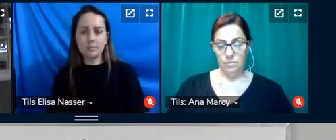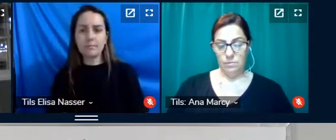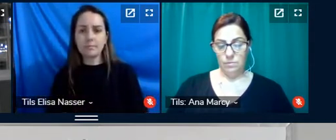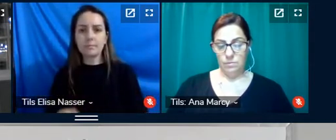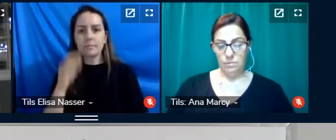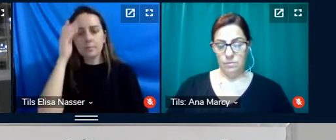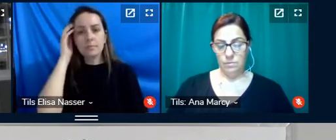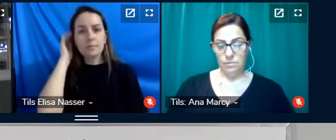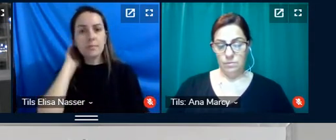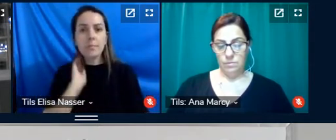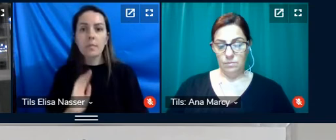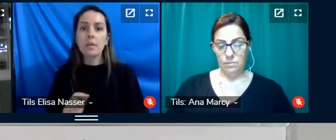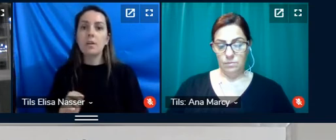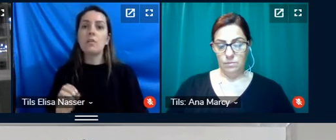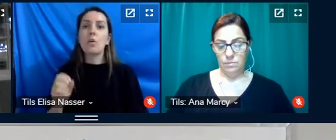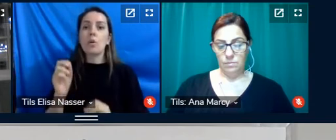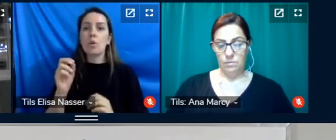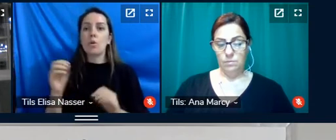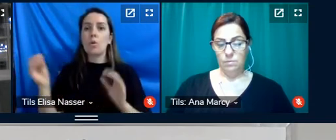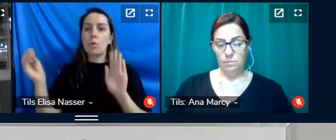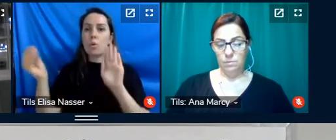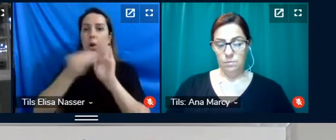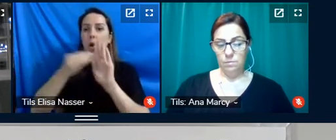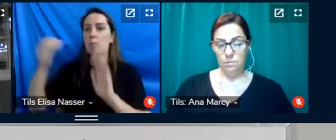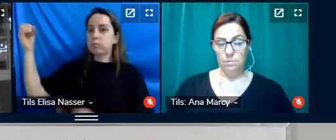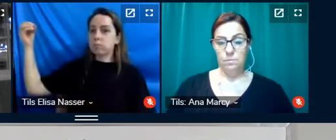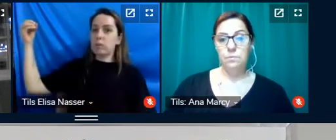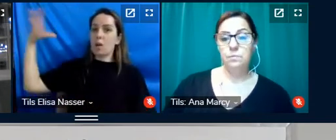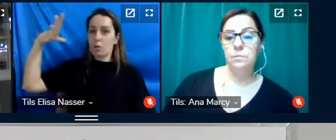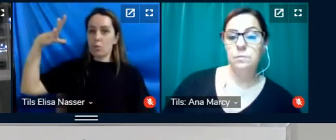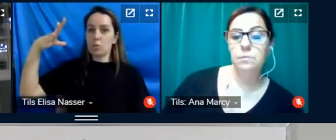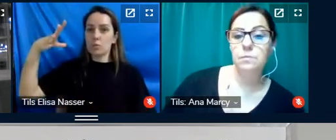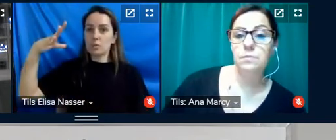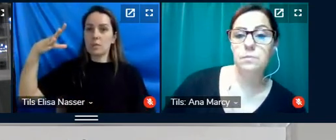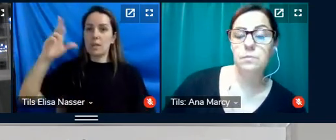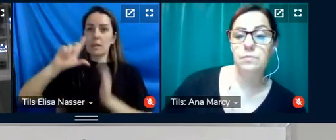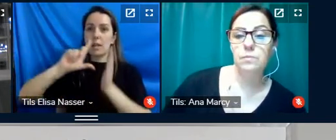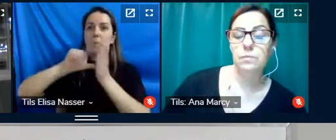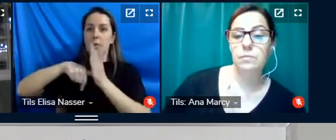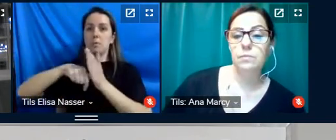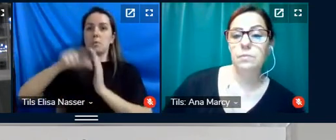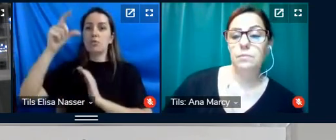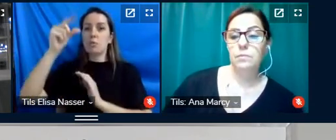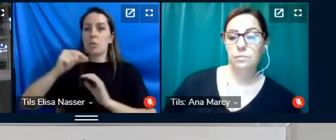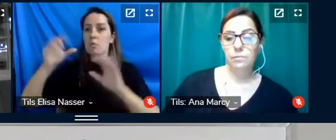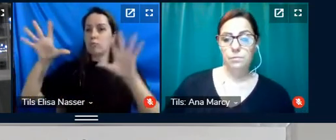Eu vou tentar botar uma lâmpada aqui para diminuir a sombra.